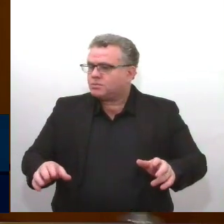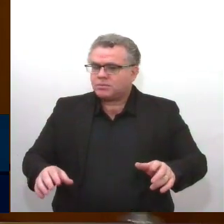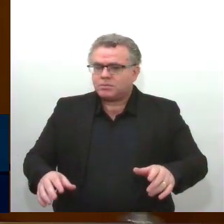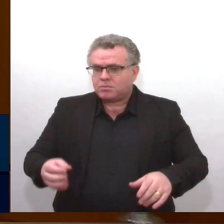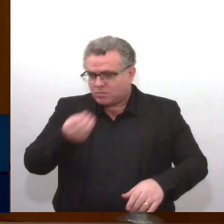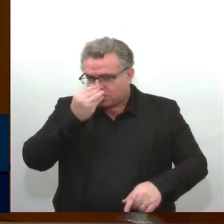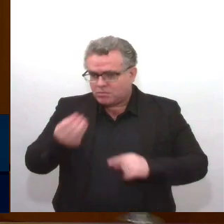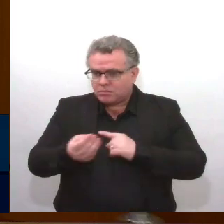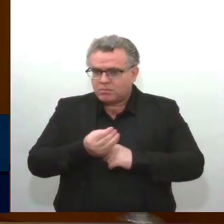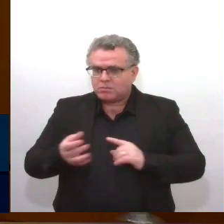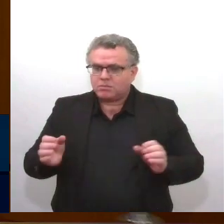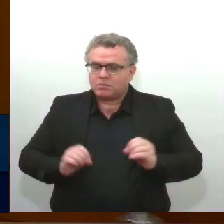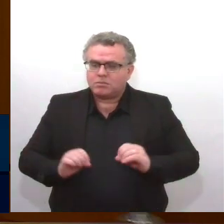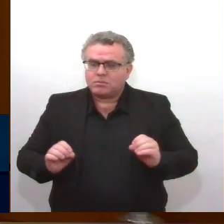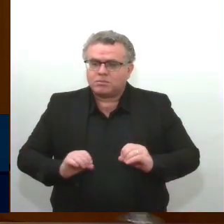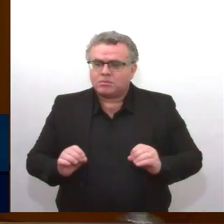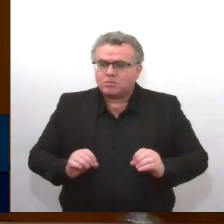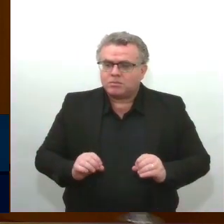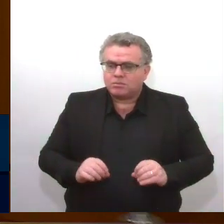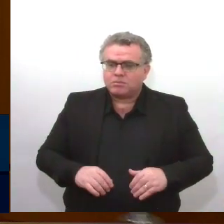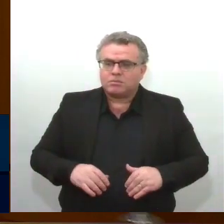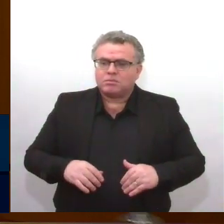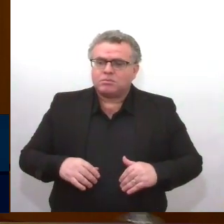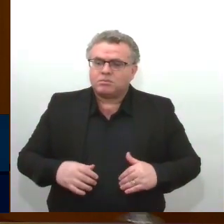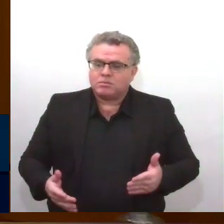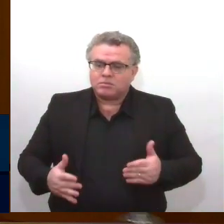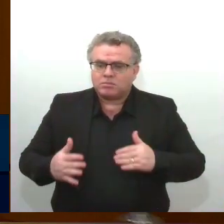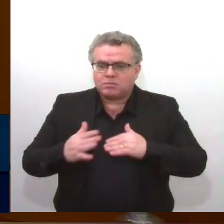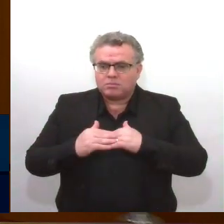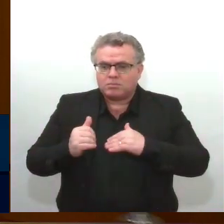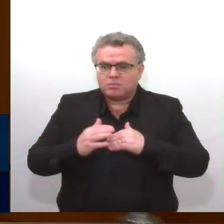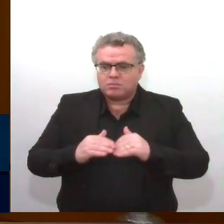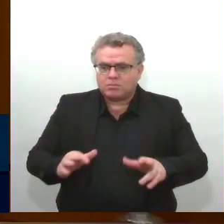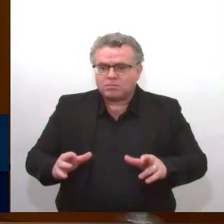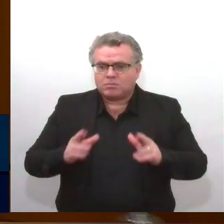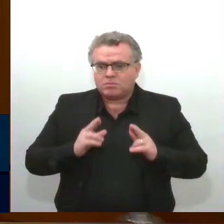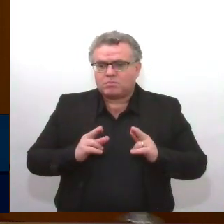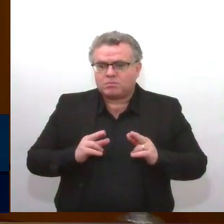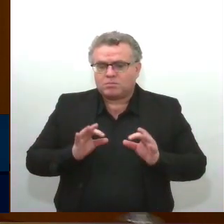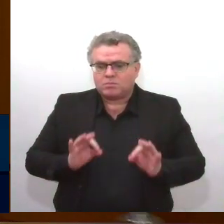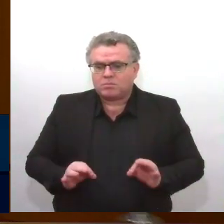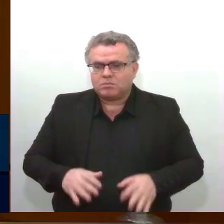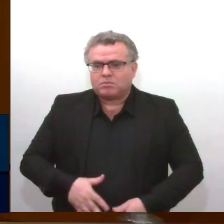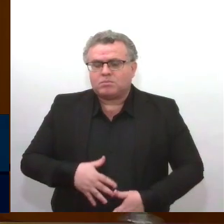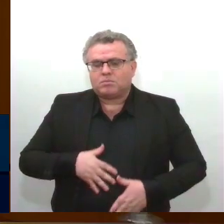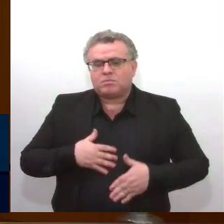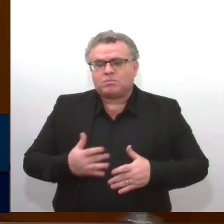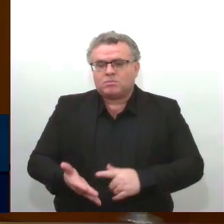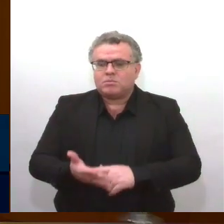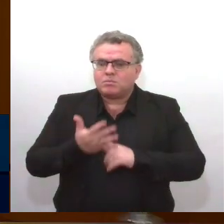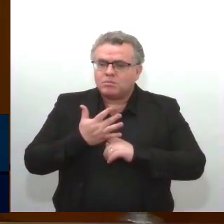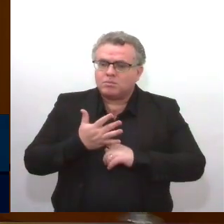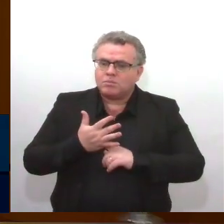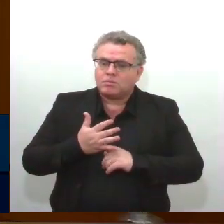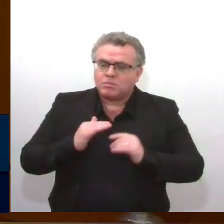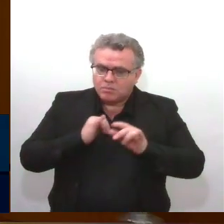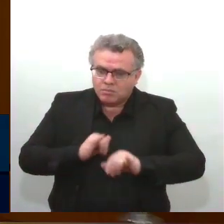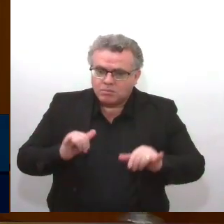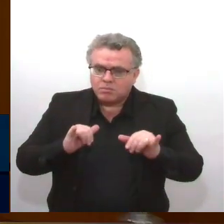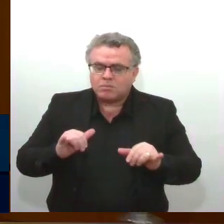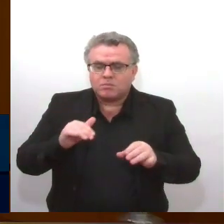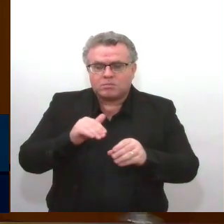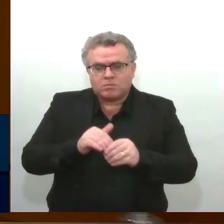cara então isso também para mim é gratificante que mostra né que a nossa campanha foi uma campanha com